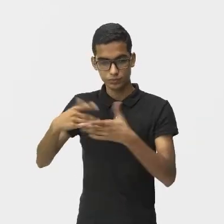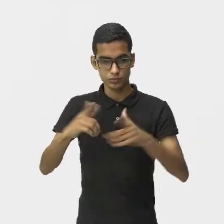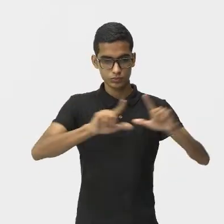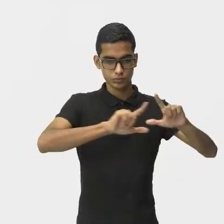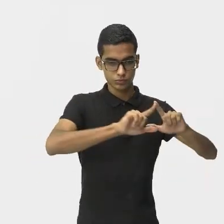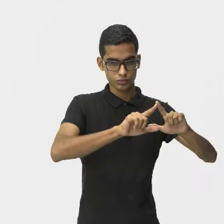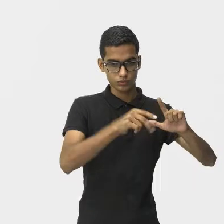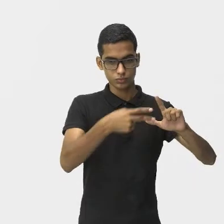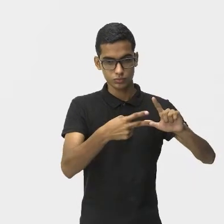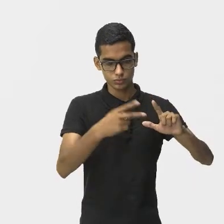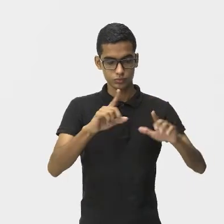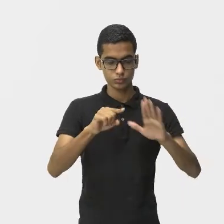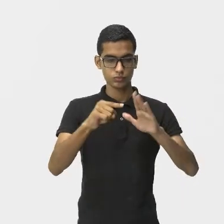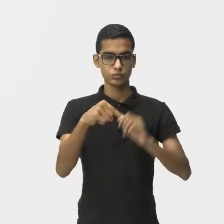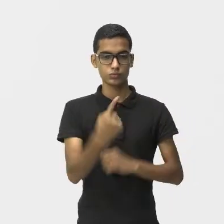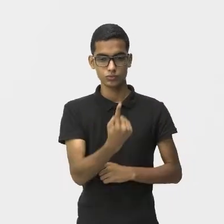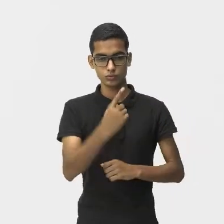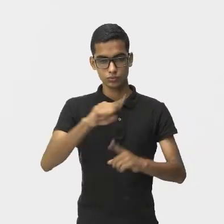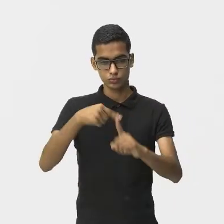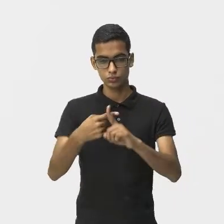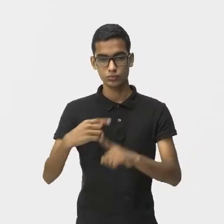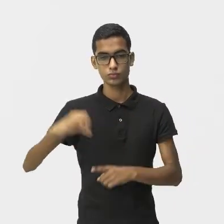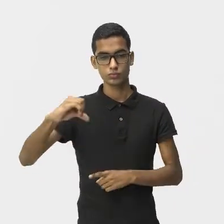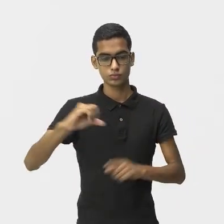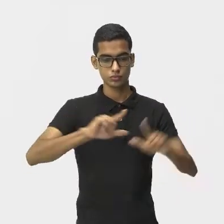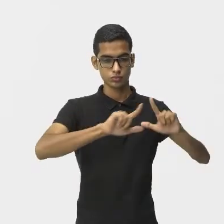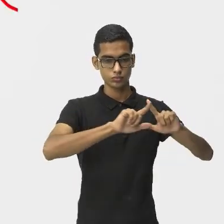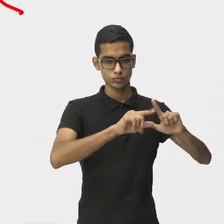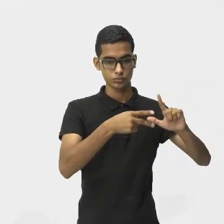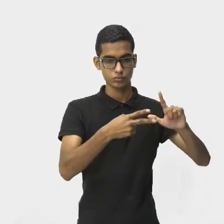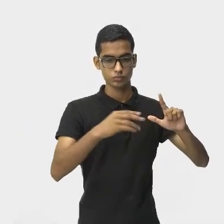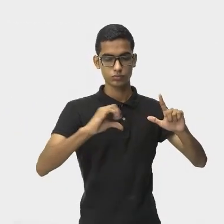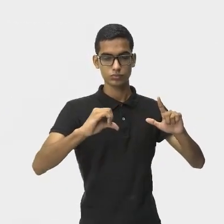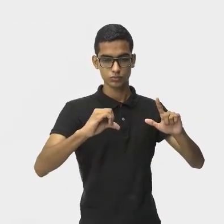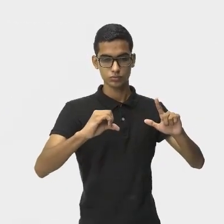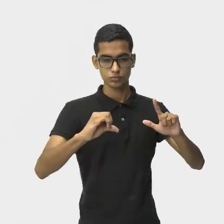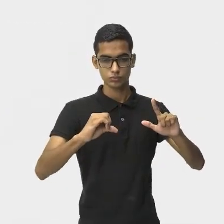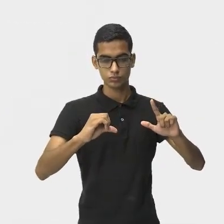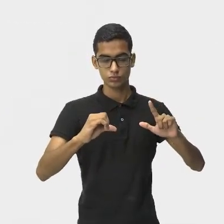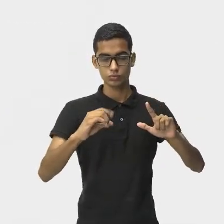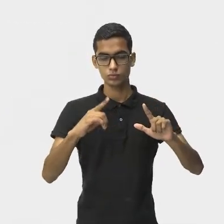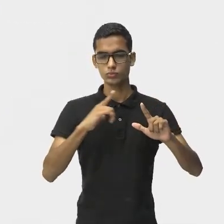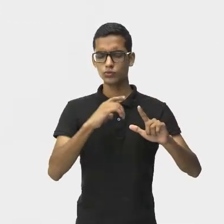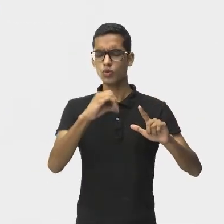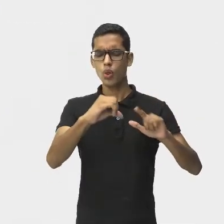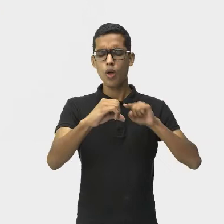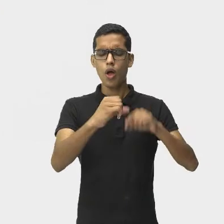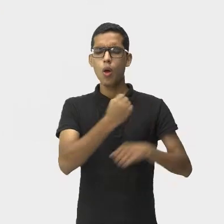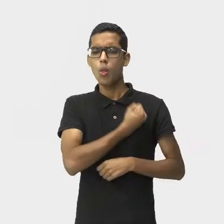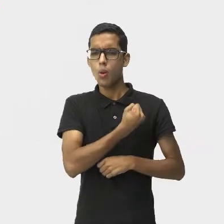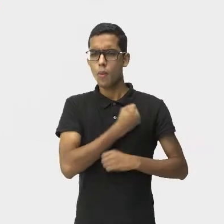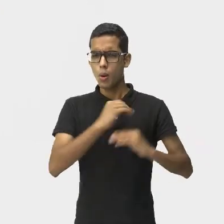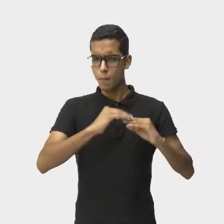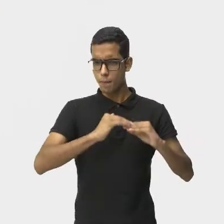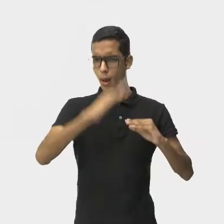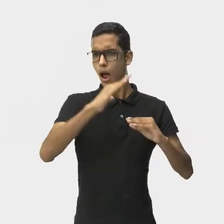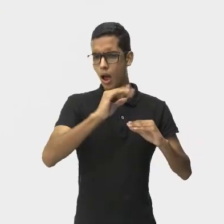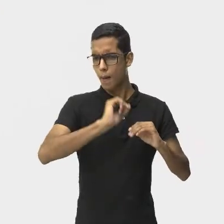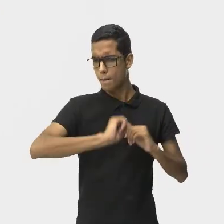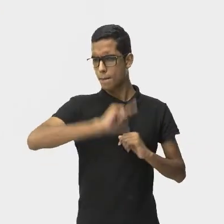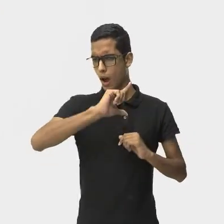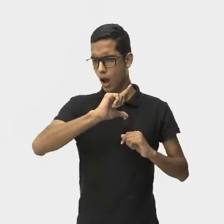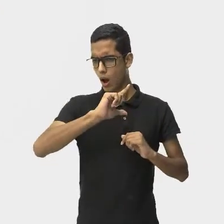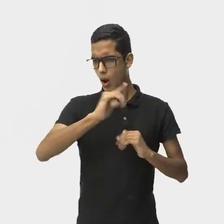9 é um número maior do que zero? Com certeza, olha só, delta ele é maior do que zero. Se delta é maior